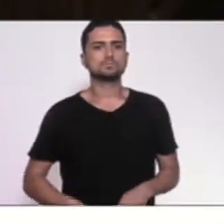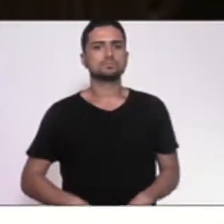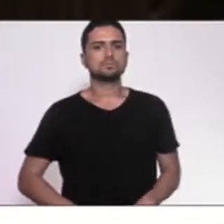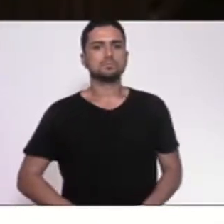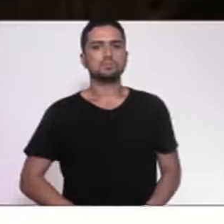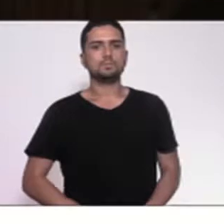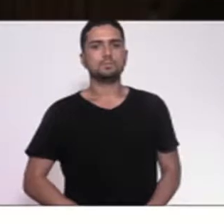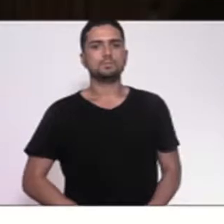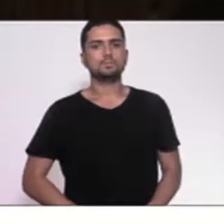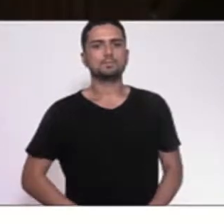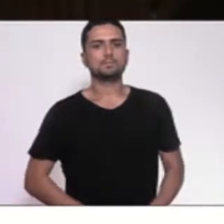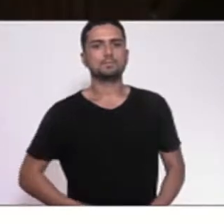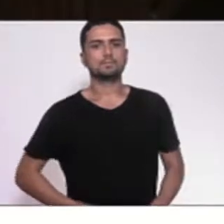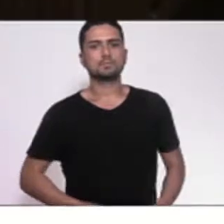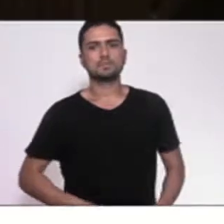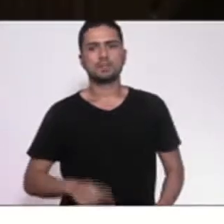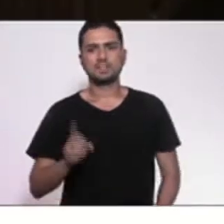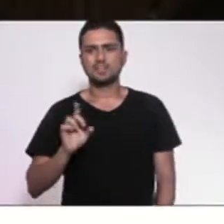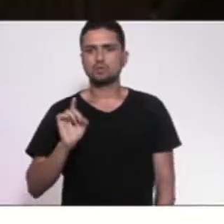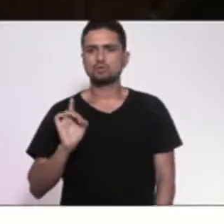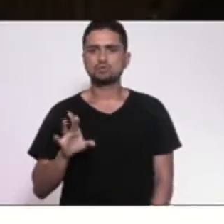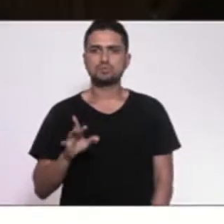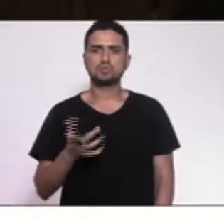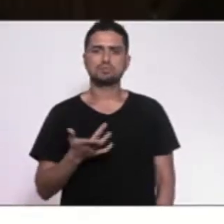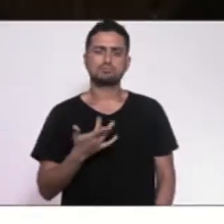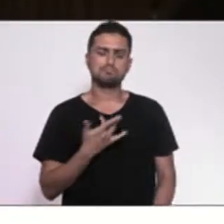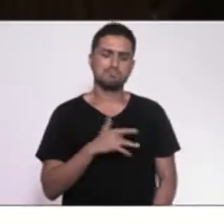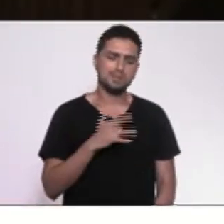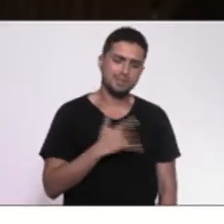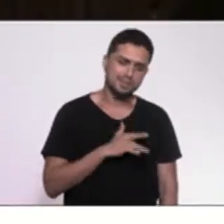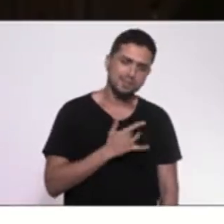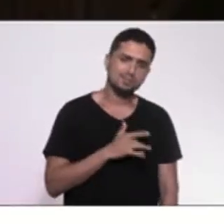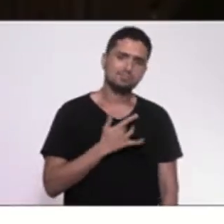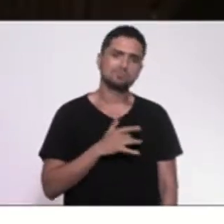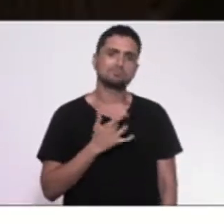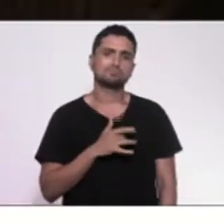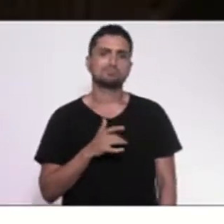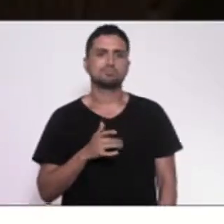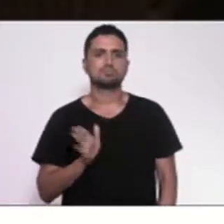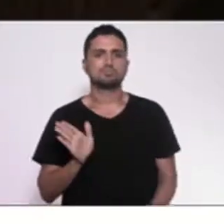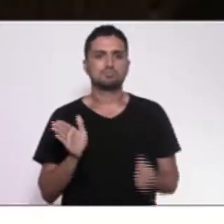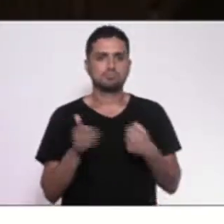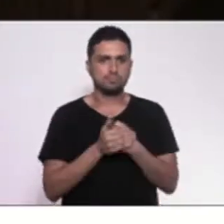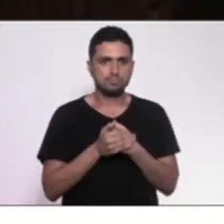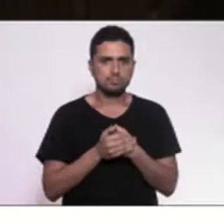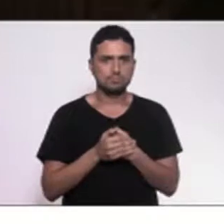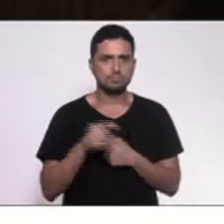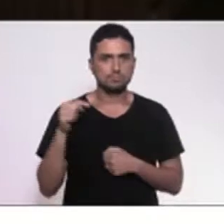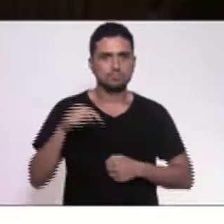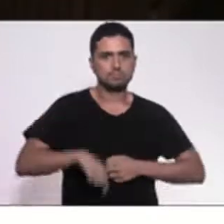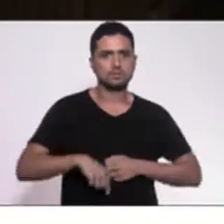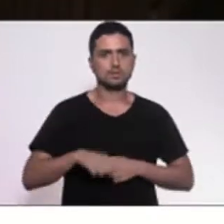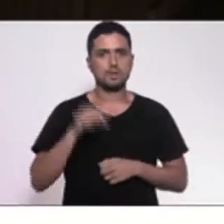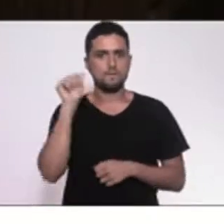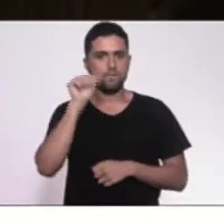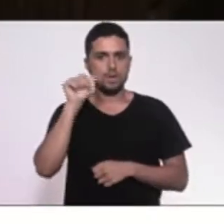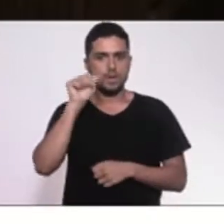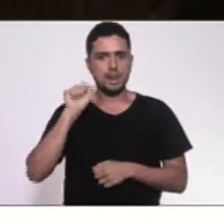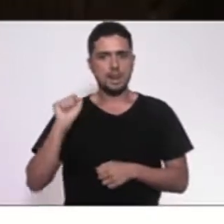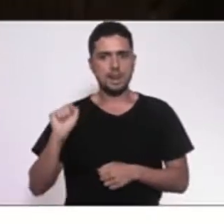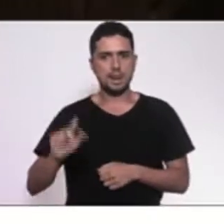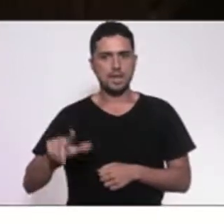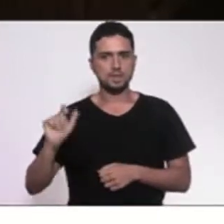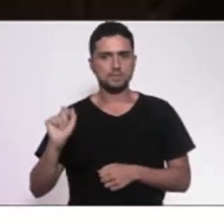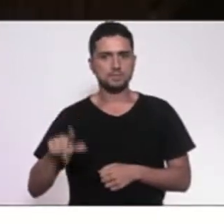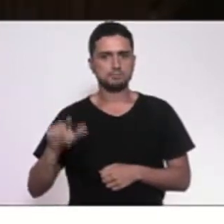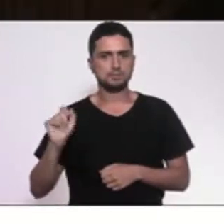só de fragilidade, mas de fragilização da vida das mulheres lésbicas. Hoje,